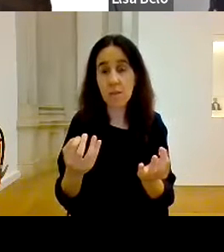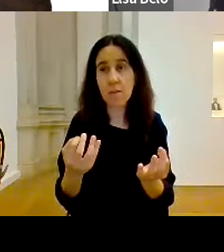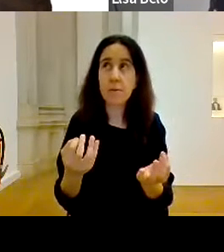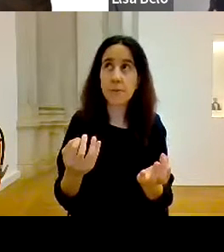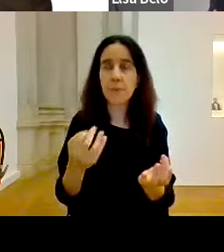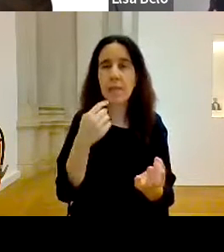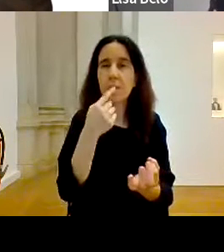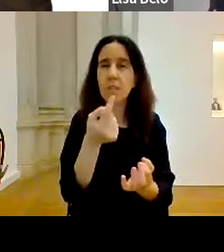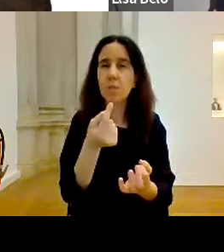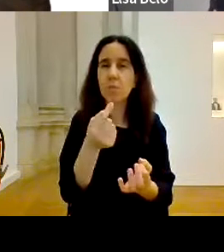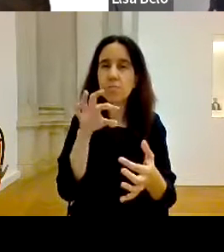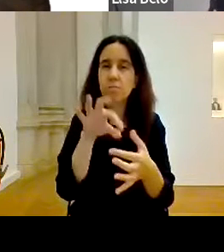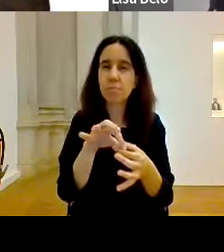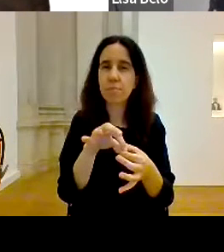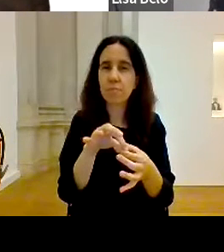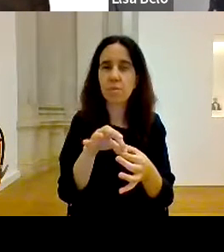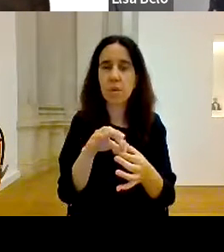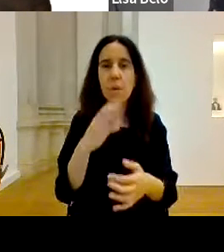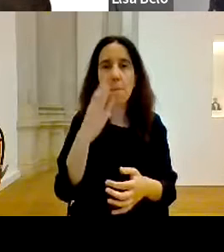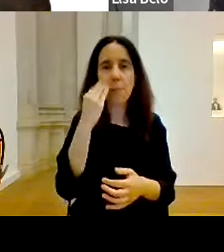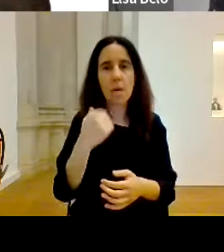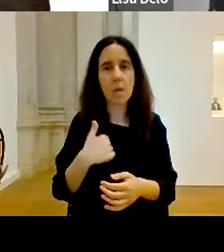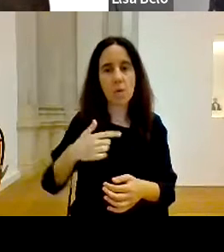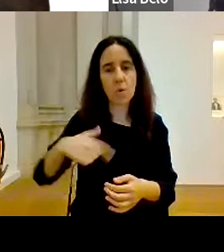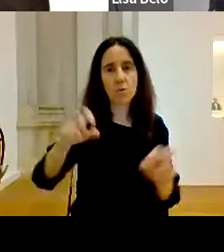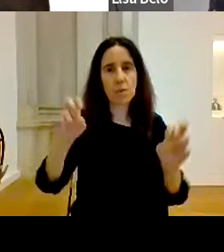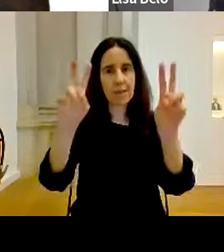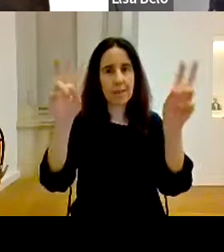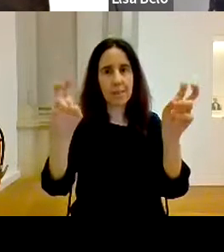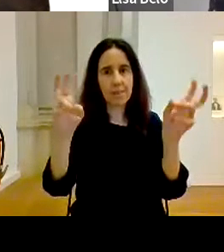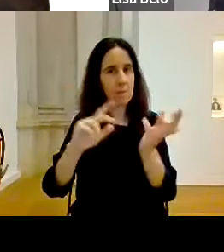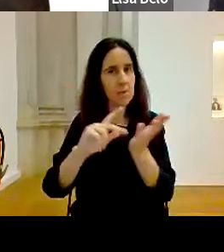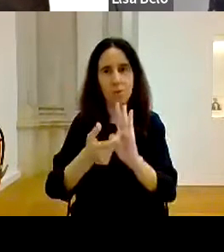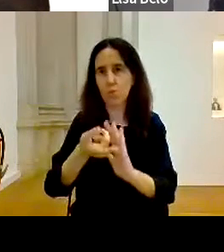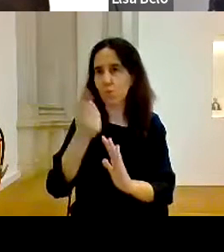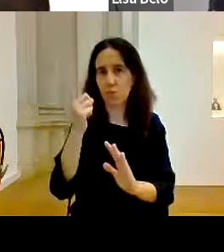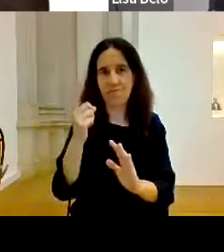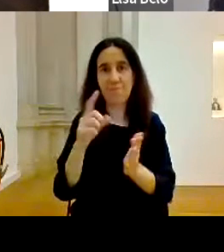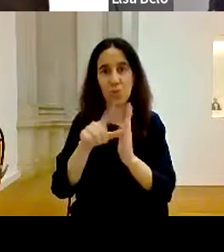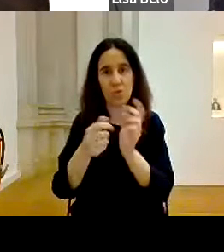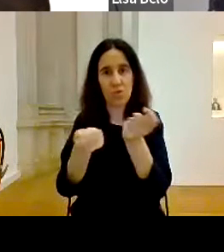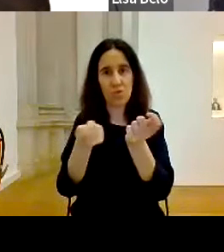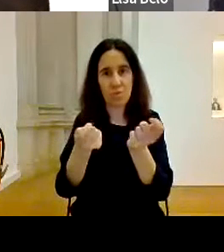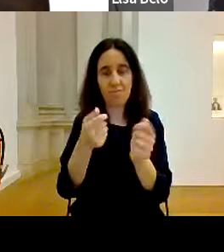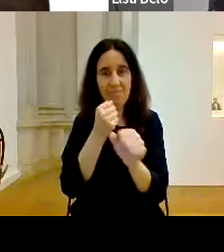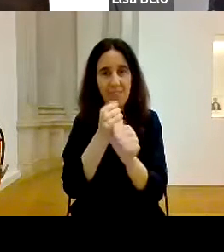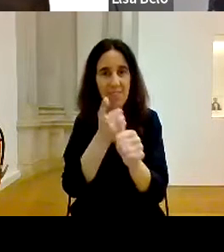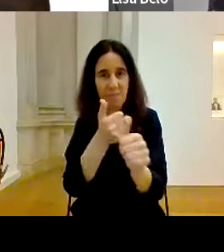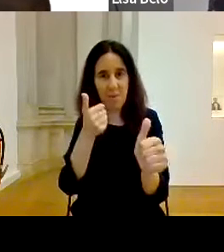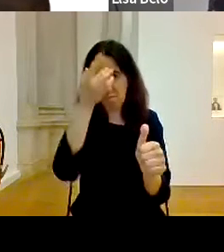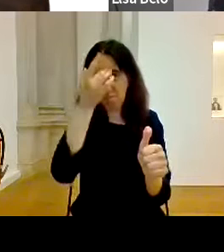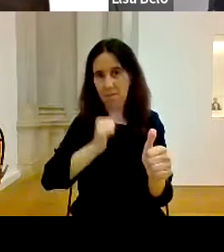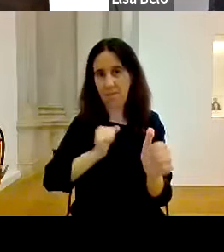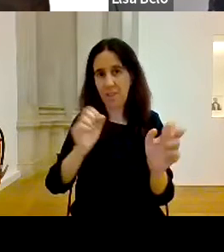ligo aqui ao ponto com que introduzi, eu acho que estamos num tema que não é um tema tecnológico, esta gestão de projetos em teletrabalho, do meu ponto de vista é um